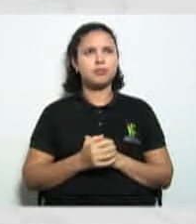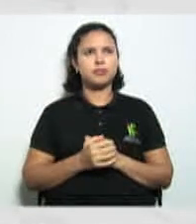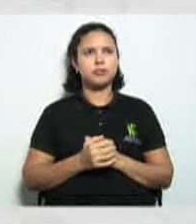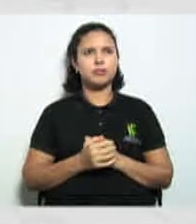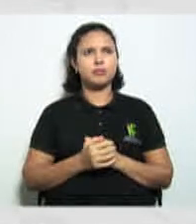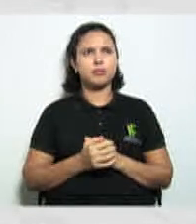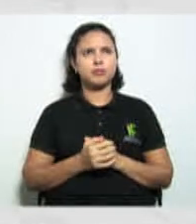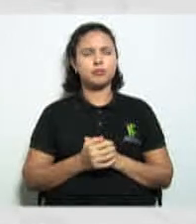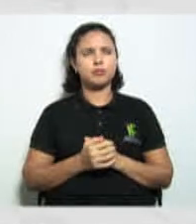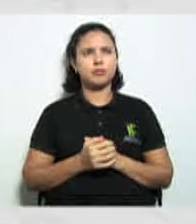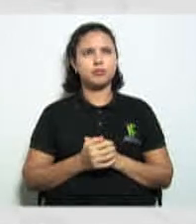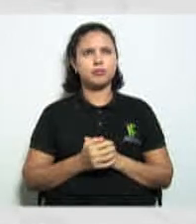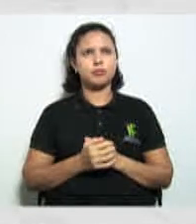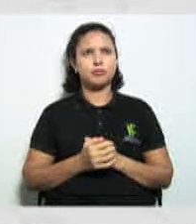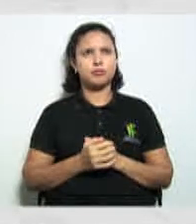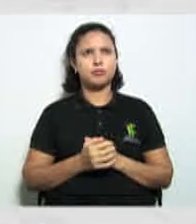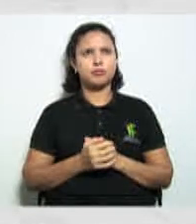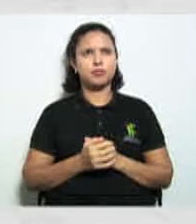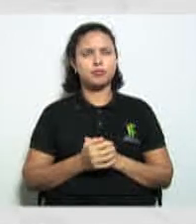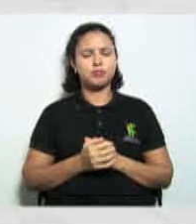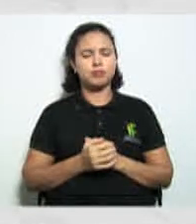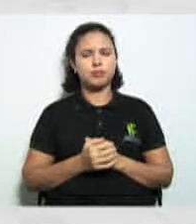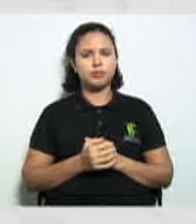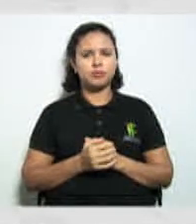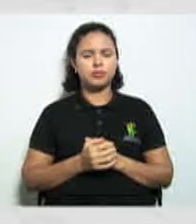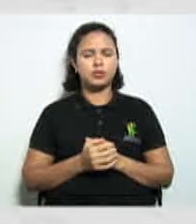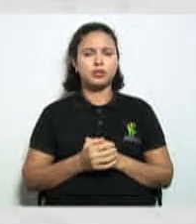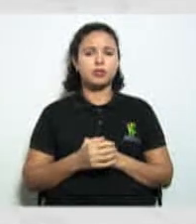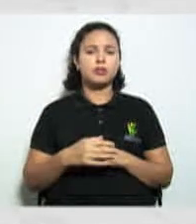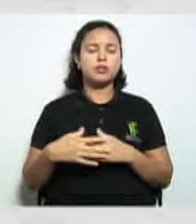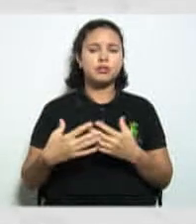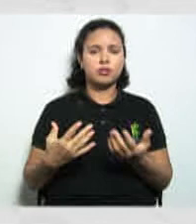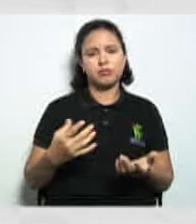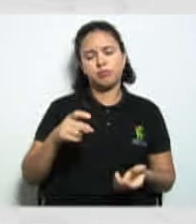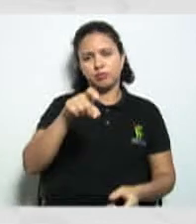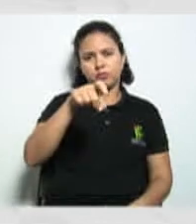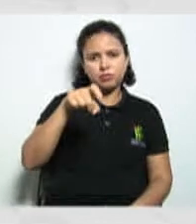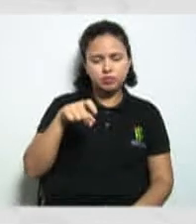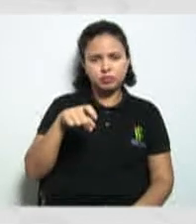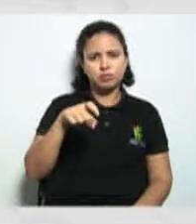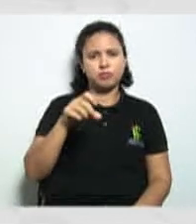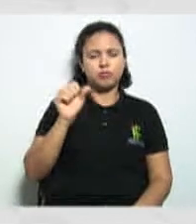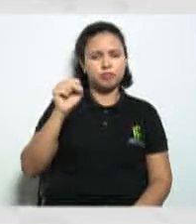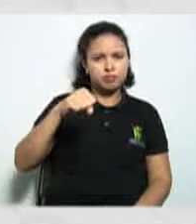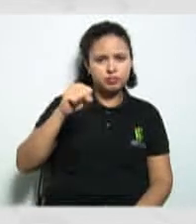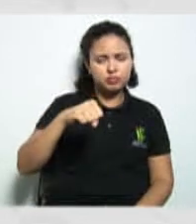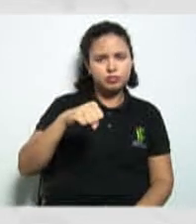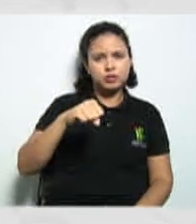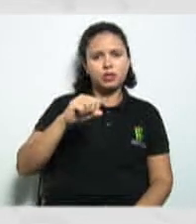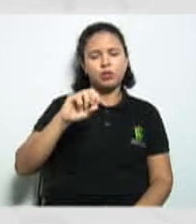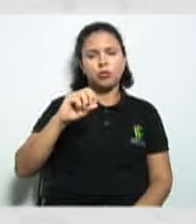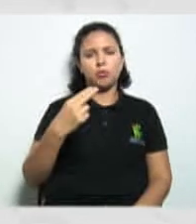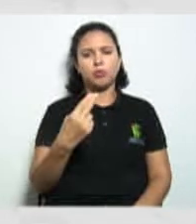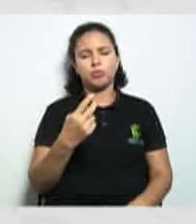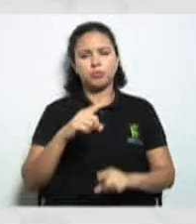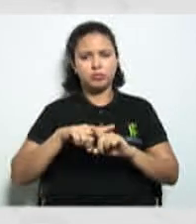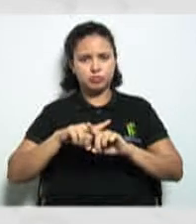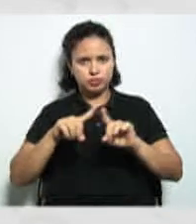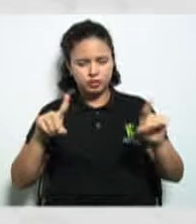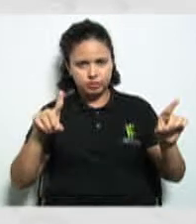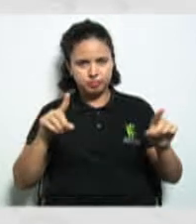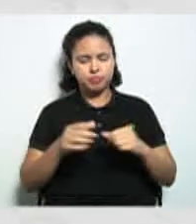verdadeiro ou falso? Aliás, é X, né? É não e sim. Então, a outra alternativa era sim.